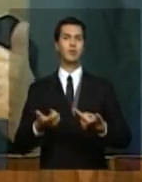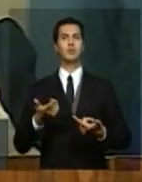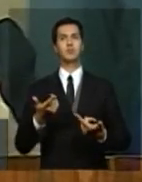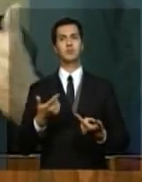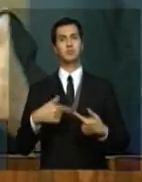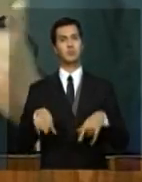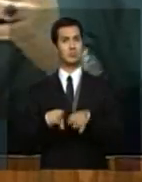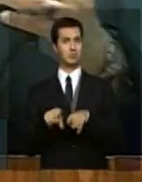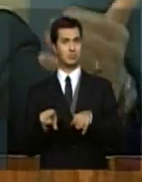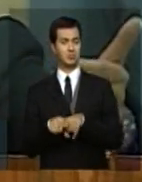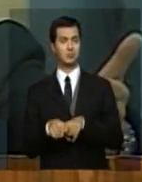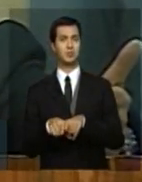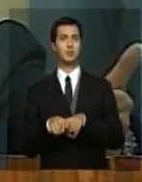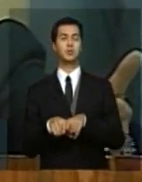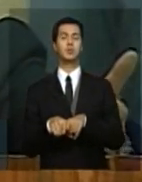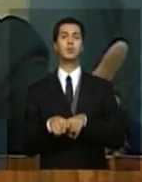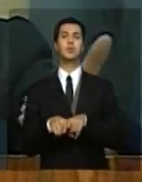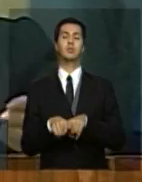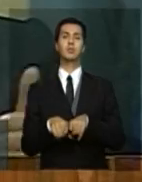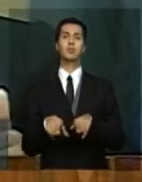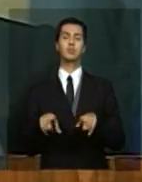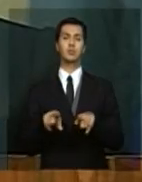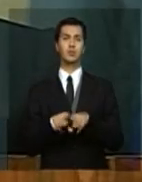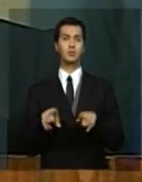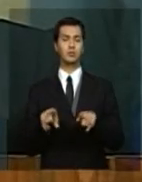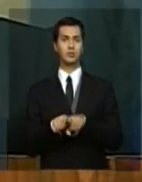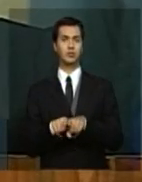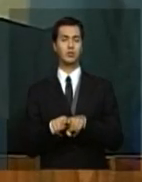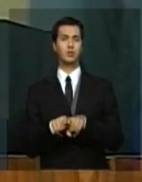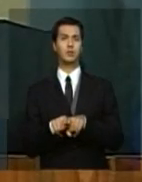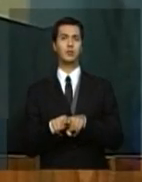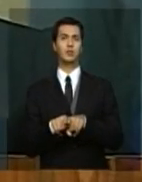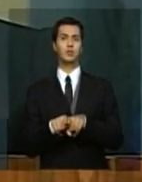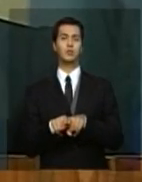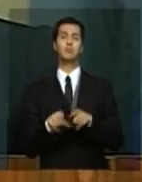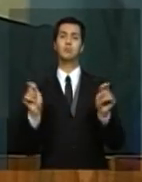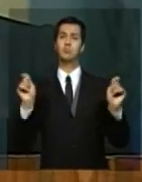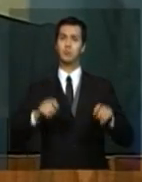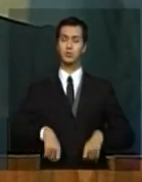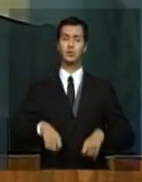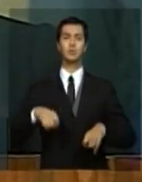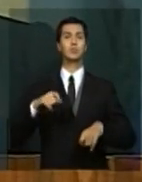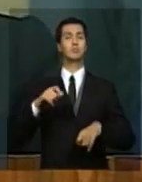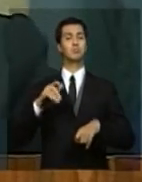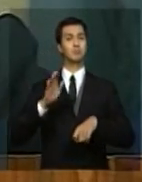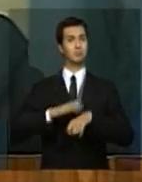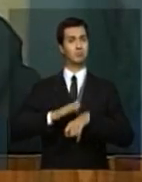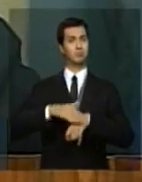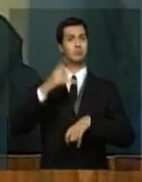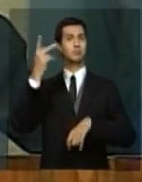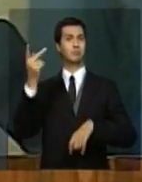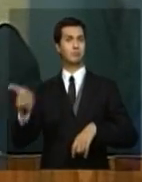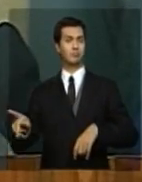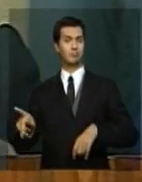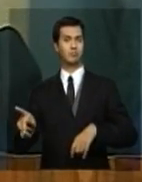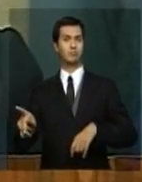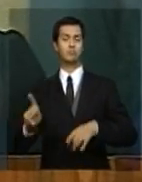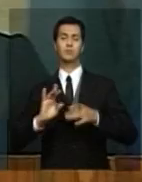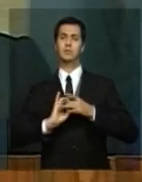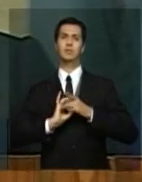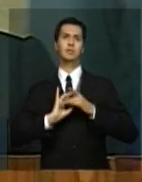só para ir para o mundo do trabalho mas para desenvolver o com